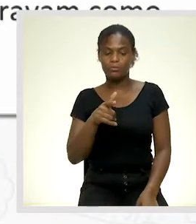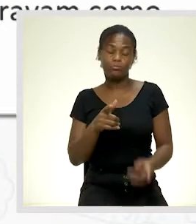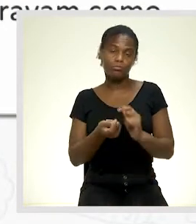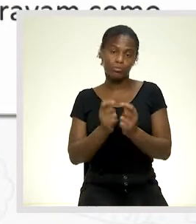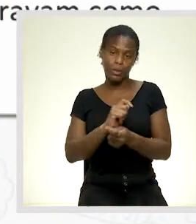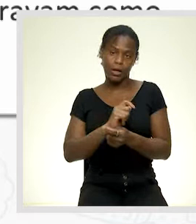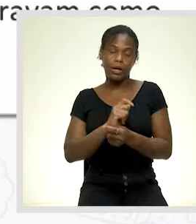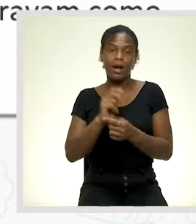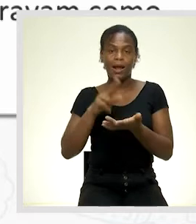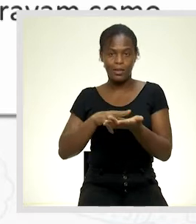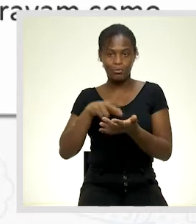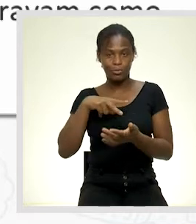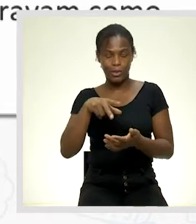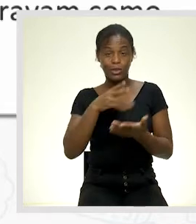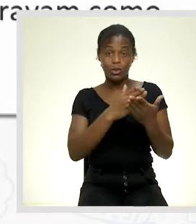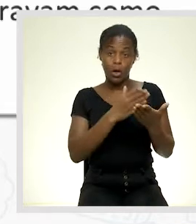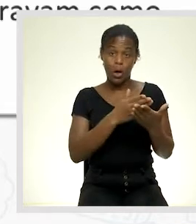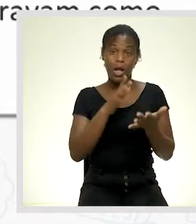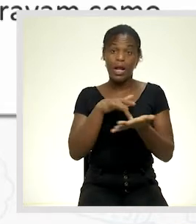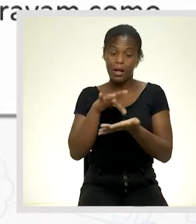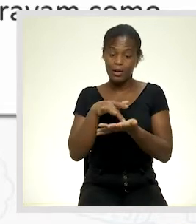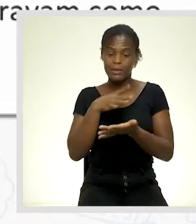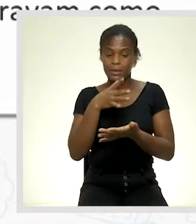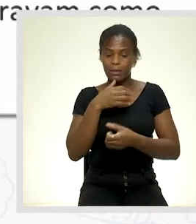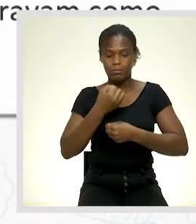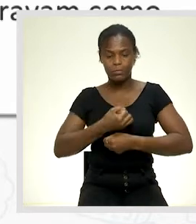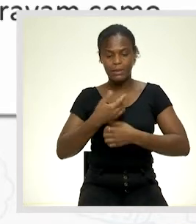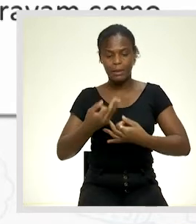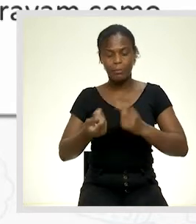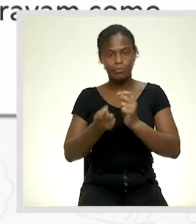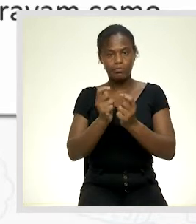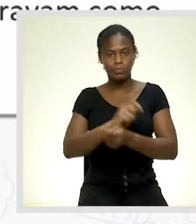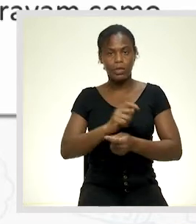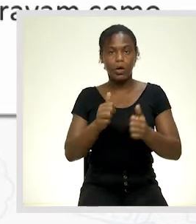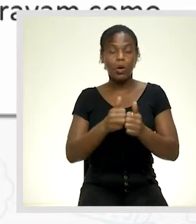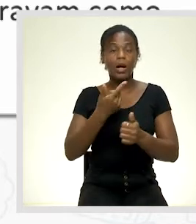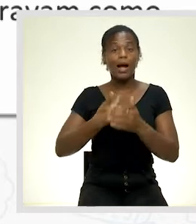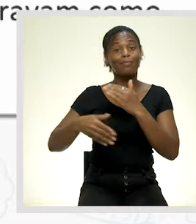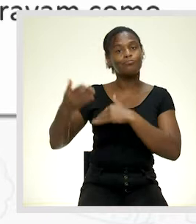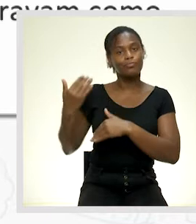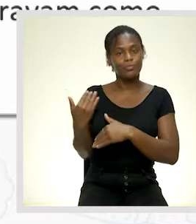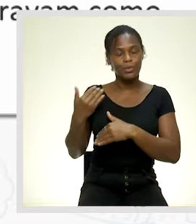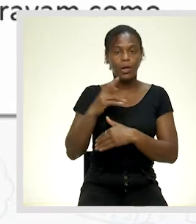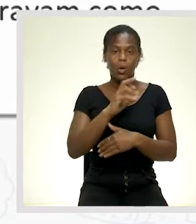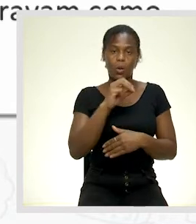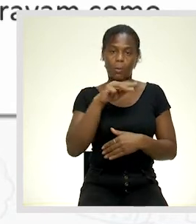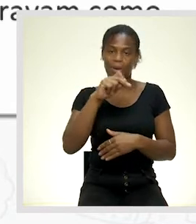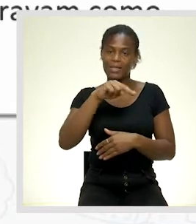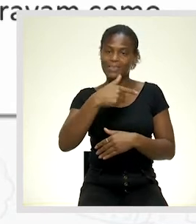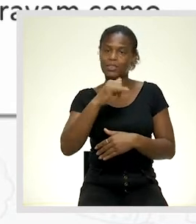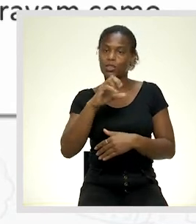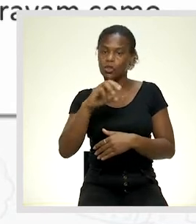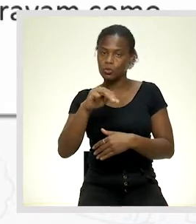Portugal. Uma escola literária afirma-se sempre pelo contraste com a anterior. O romantismo da